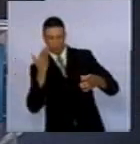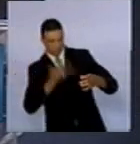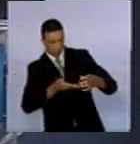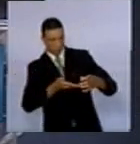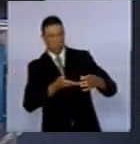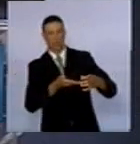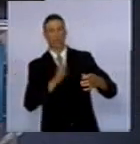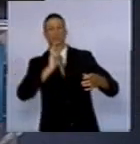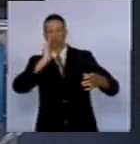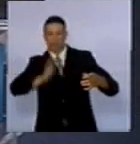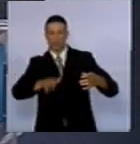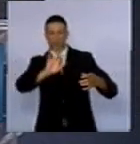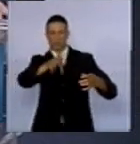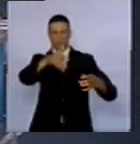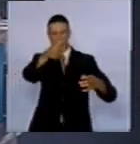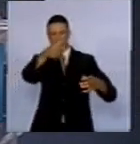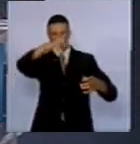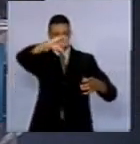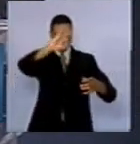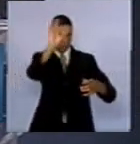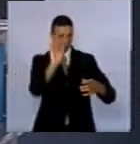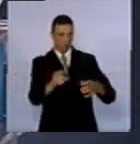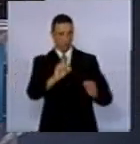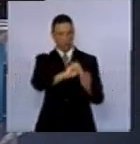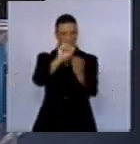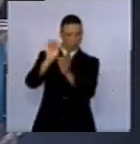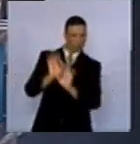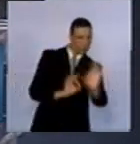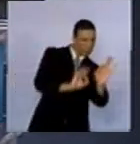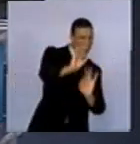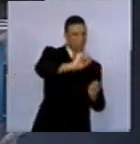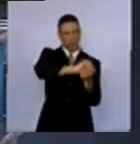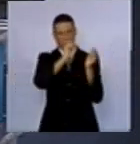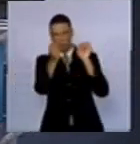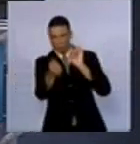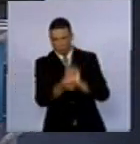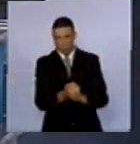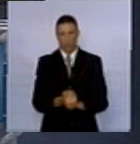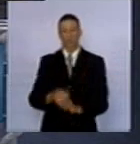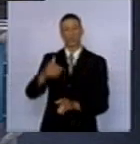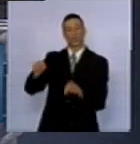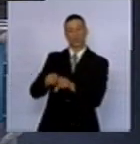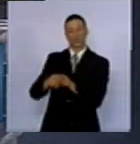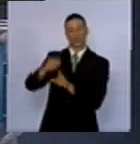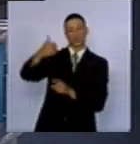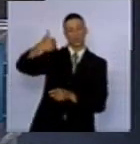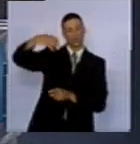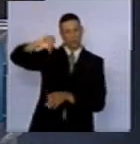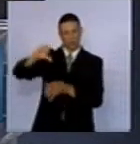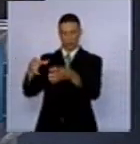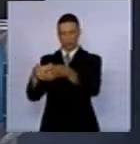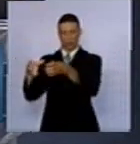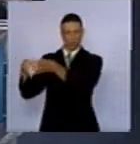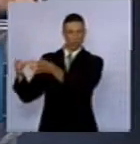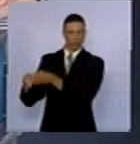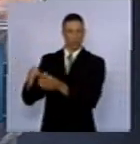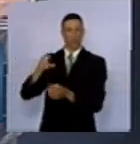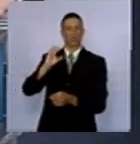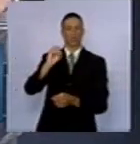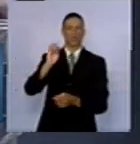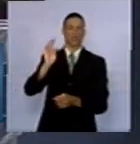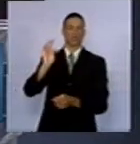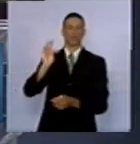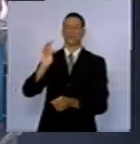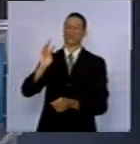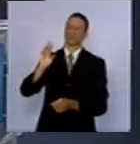que 1779 já foram feitas de adaptações e 19 novas outorgas e esse mercado hoje ele ainda é